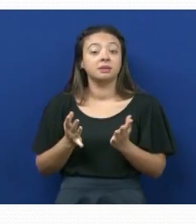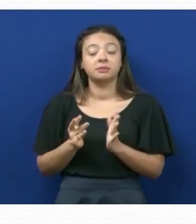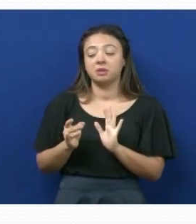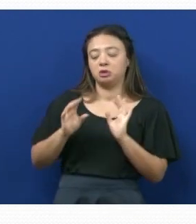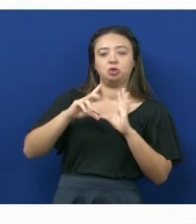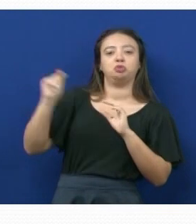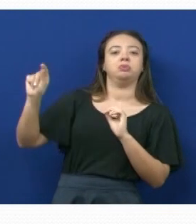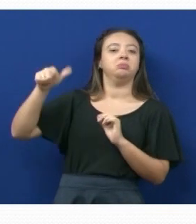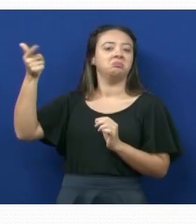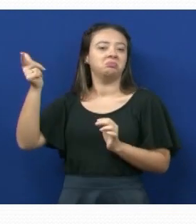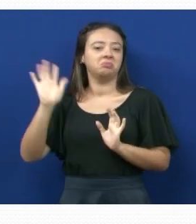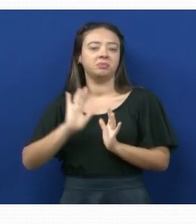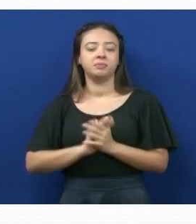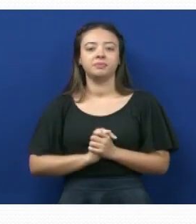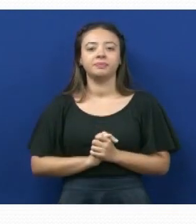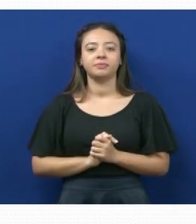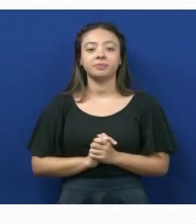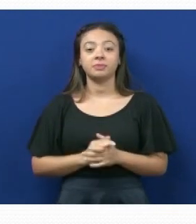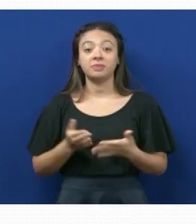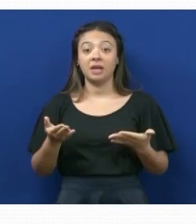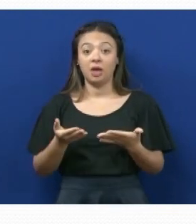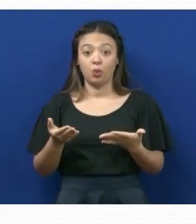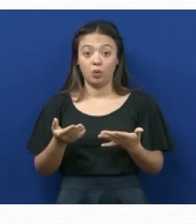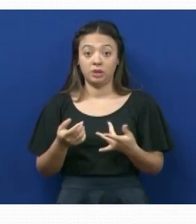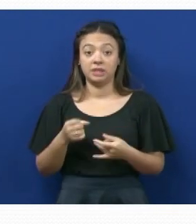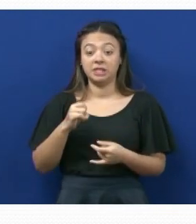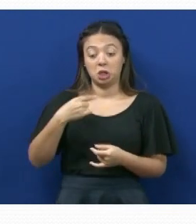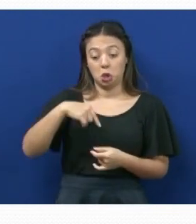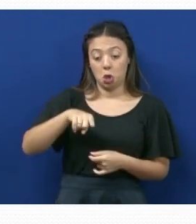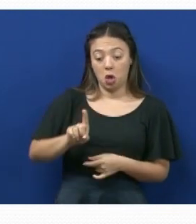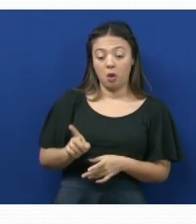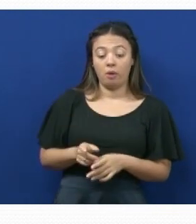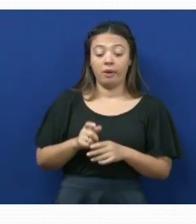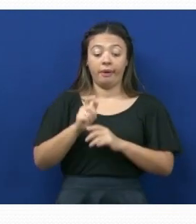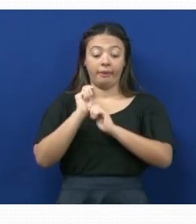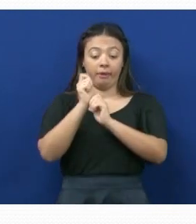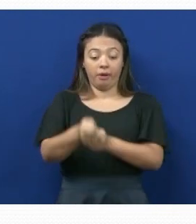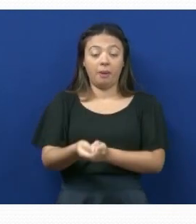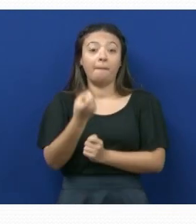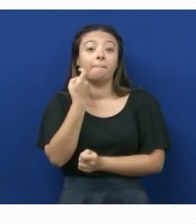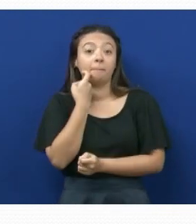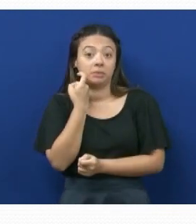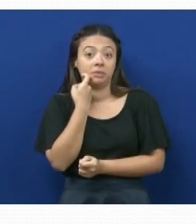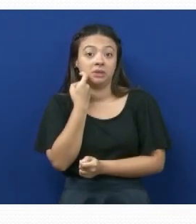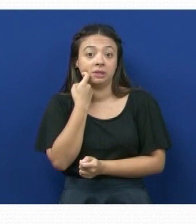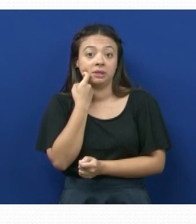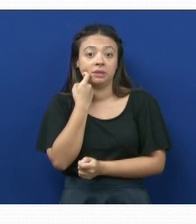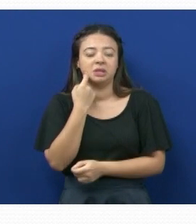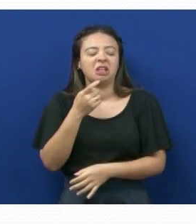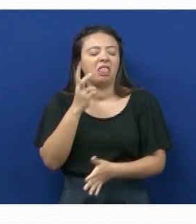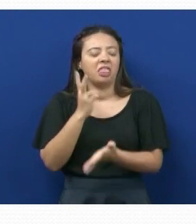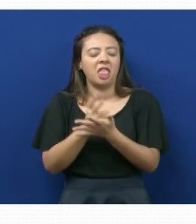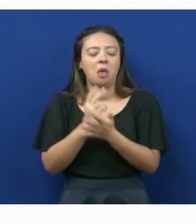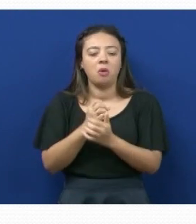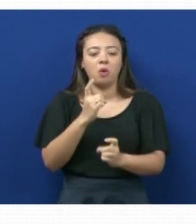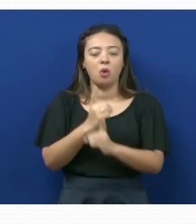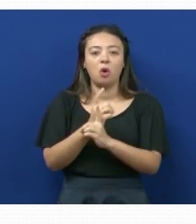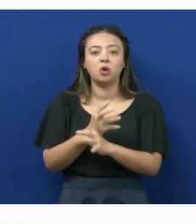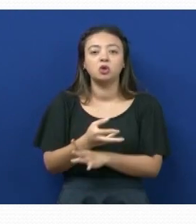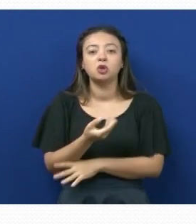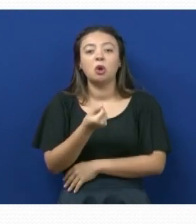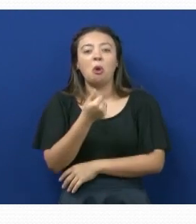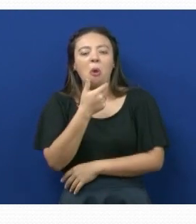Deus. Agora, em dia de pescaria, aparece muito caboclo d'água. Um cabuquinho pretinho